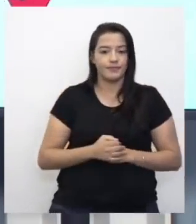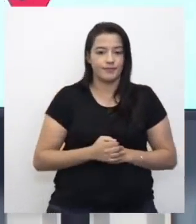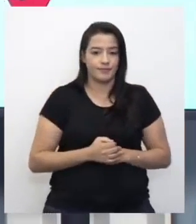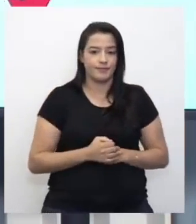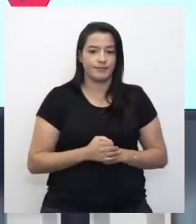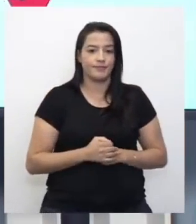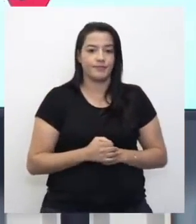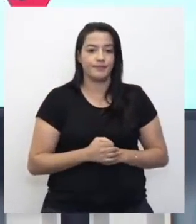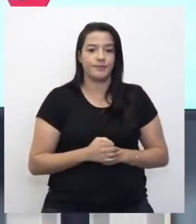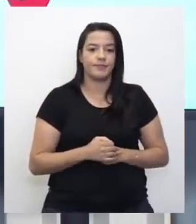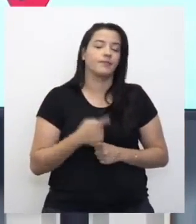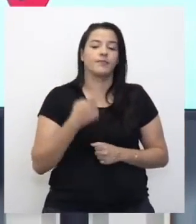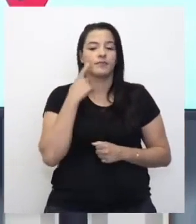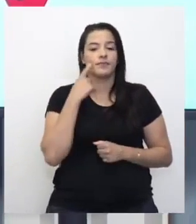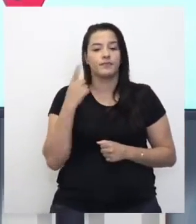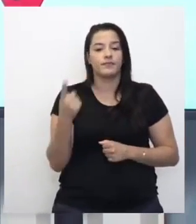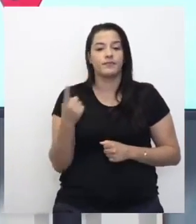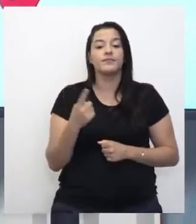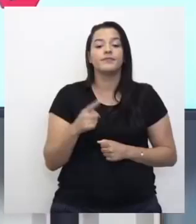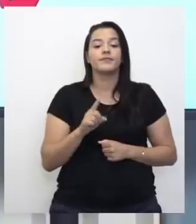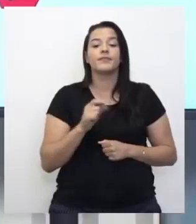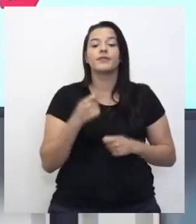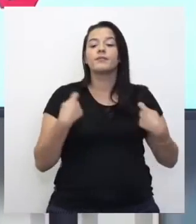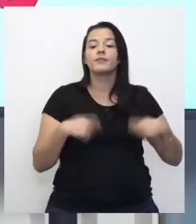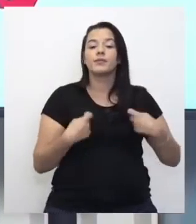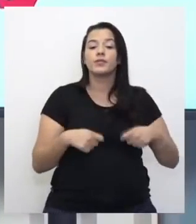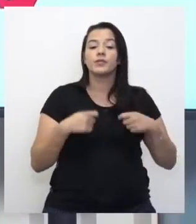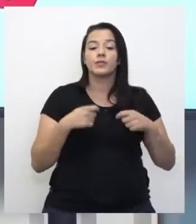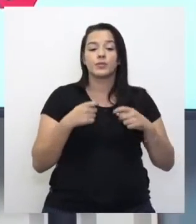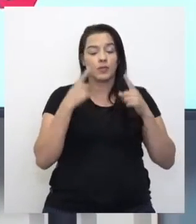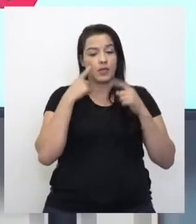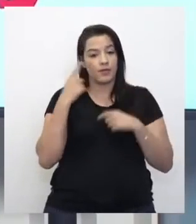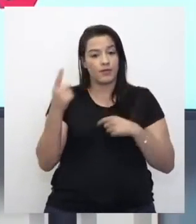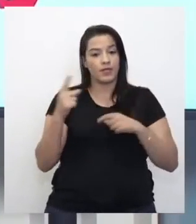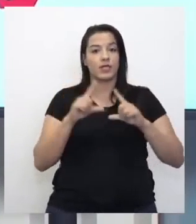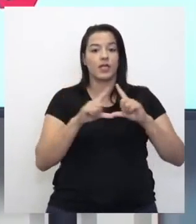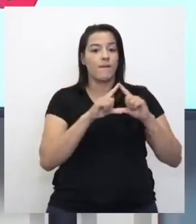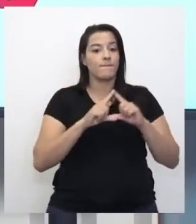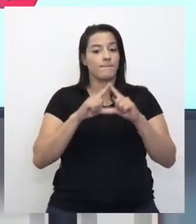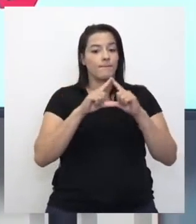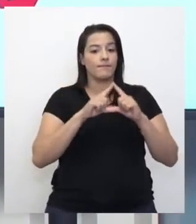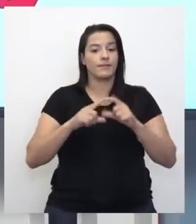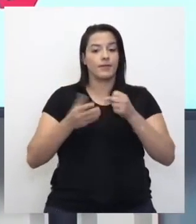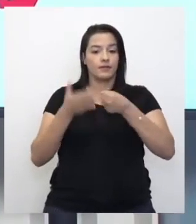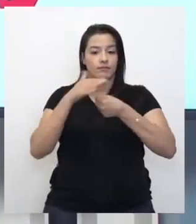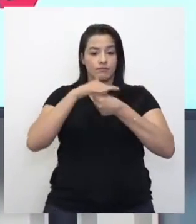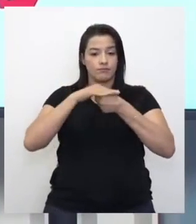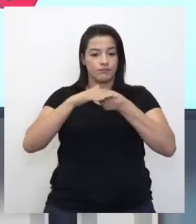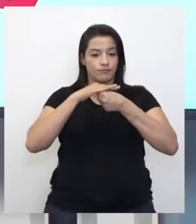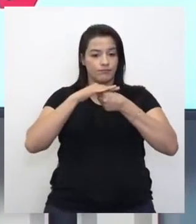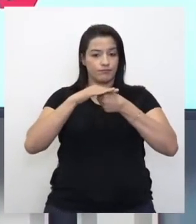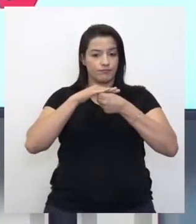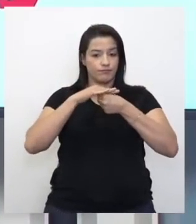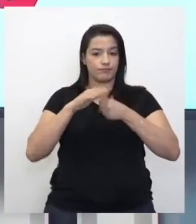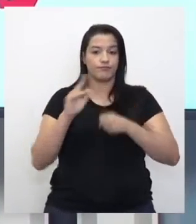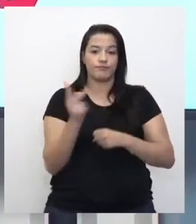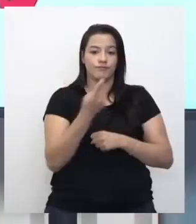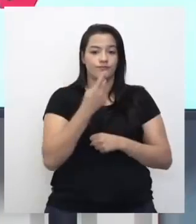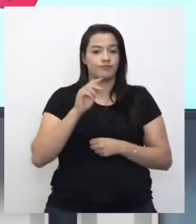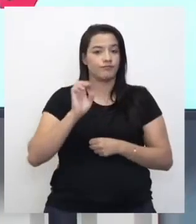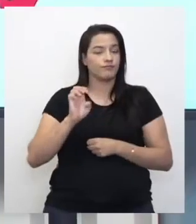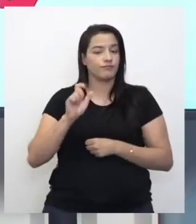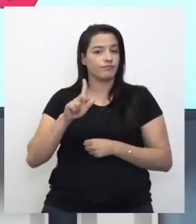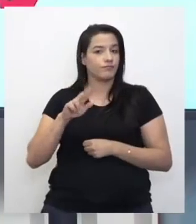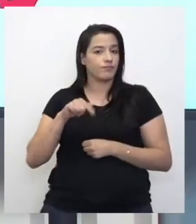planificado. Observe que este aqui é um prisma de base hexagonal. Então,